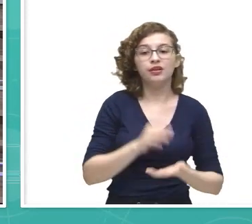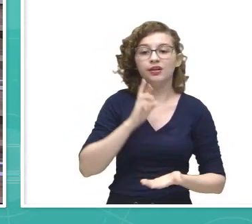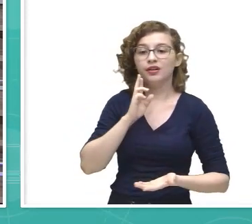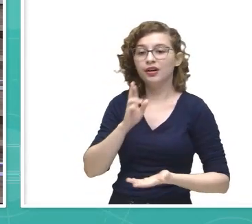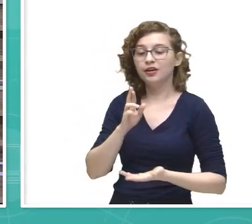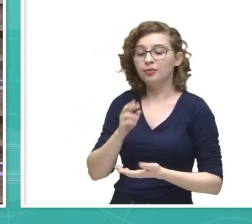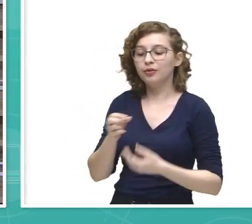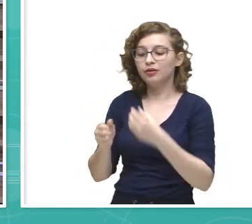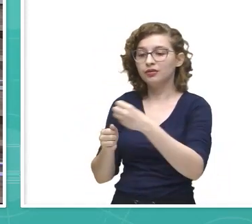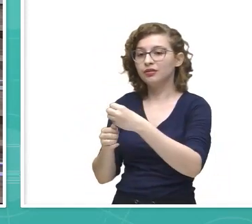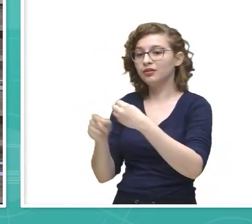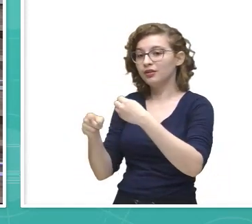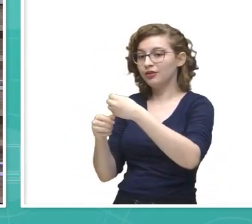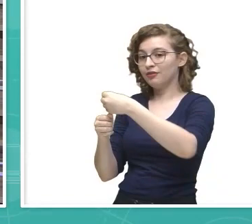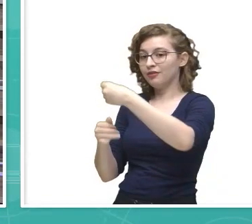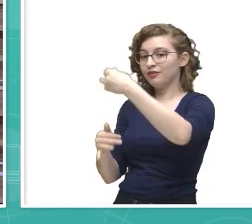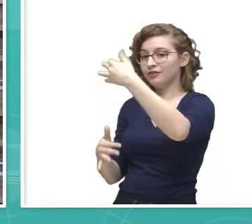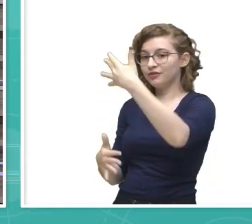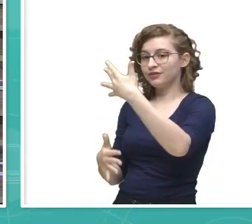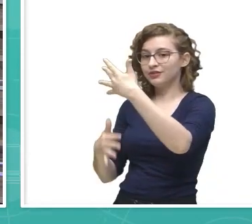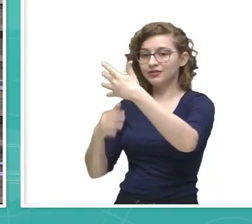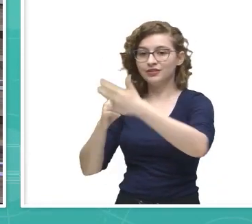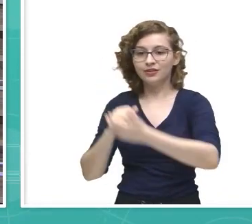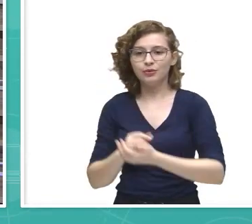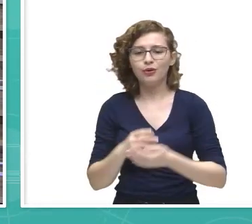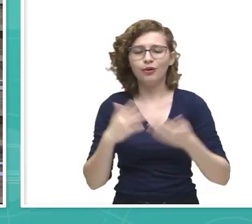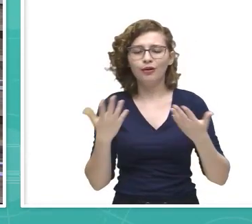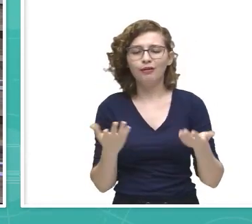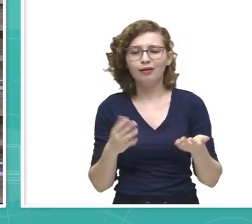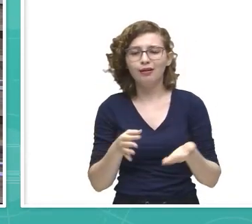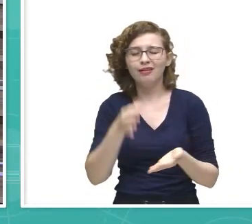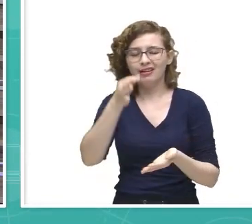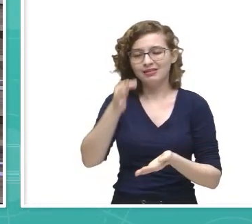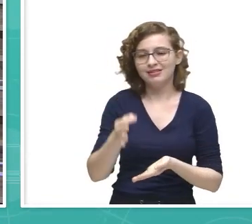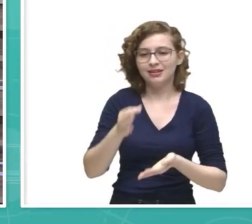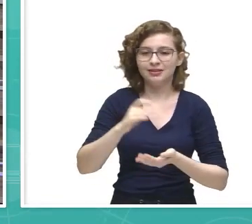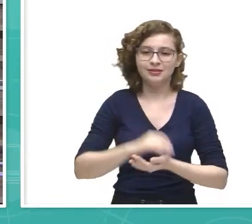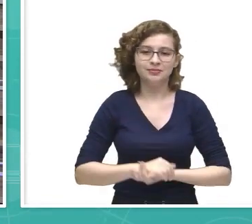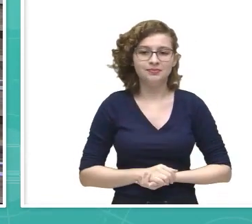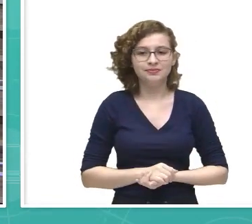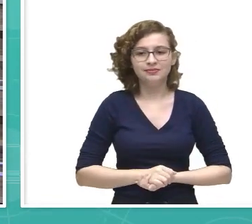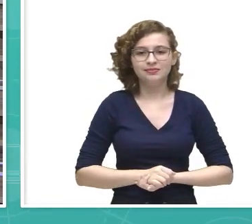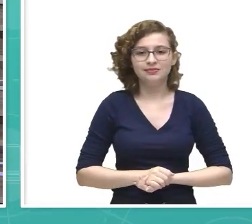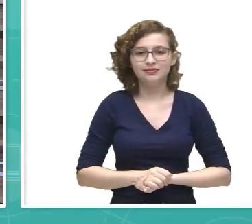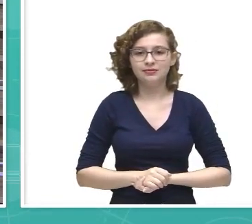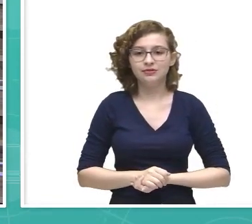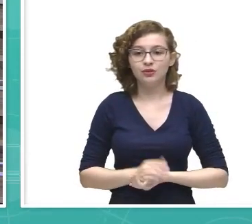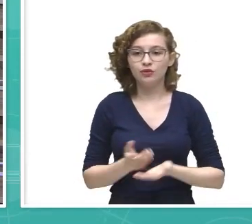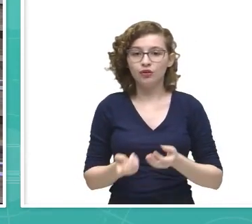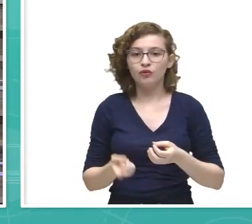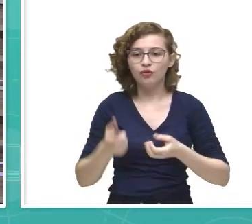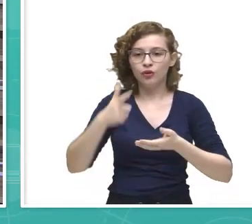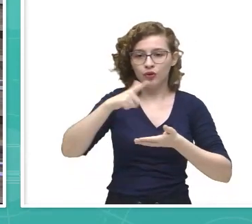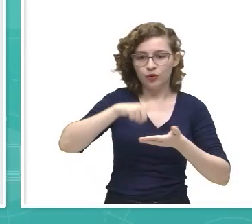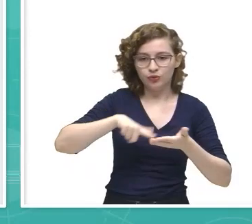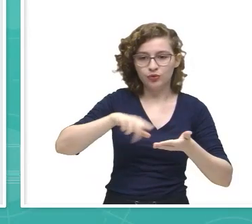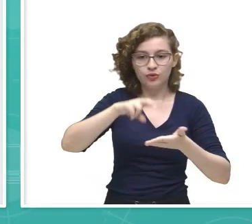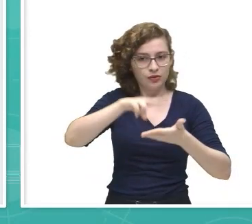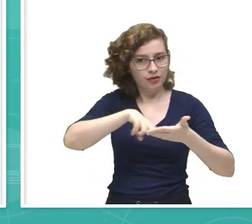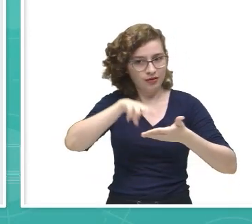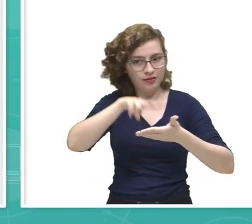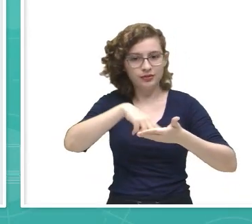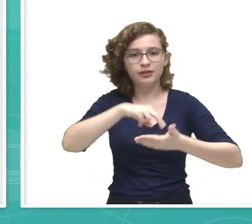que mais corresponde com o conteúdo que a gente explicou. Vamos lá, gente? Vamos reler um pouquinho as questões. Primeira questão, por